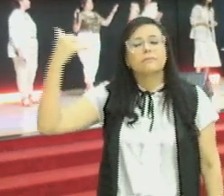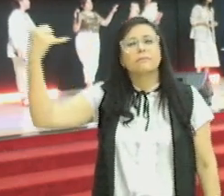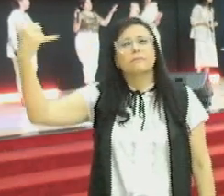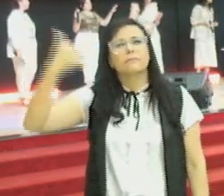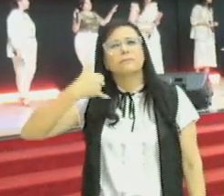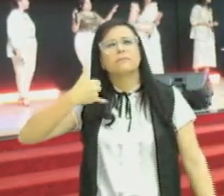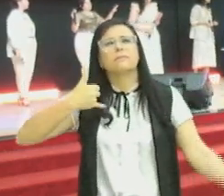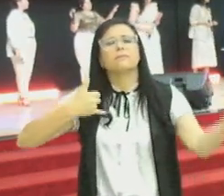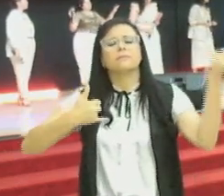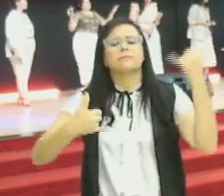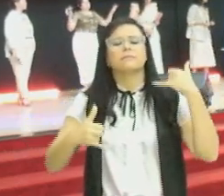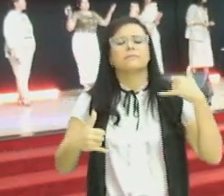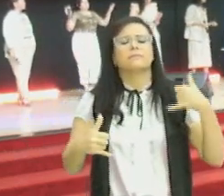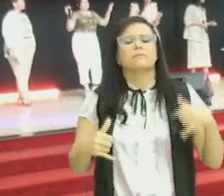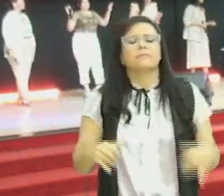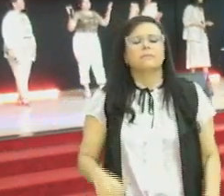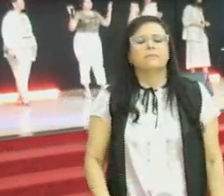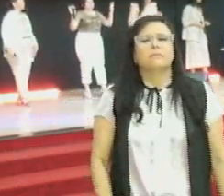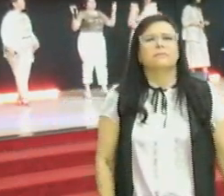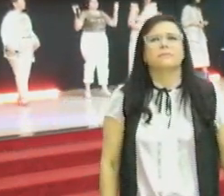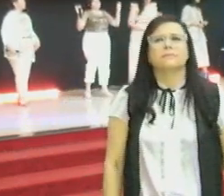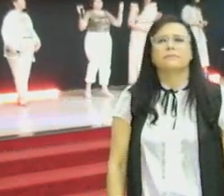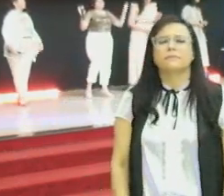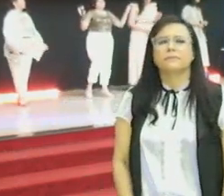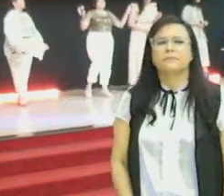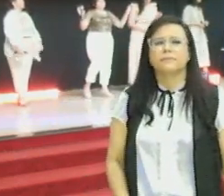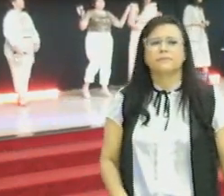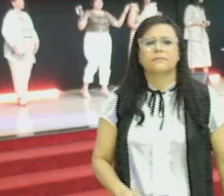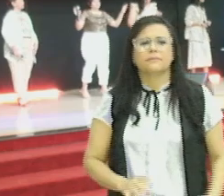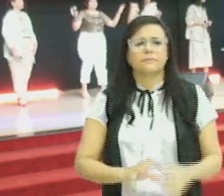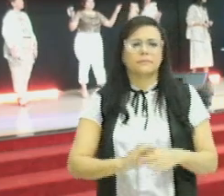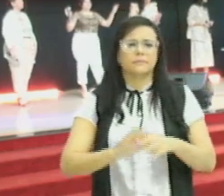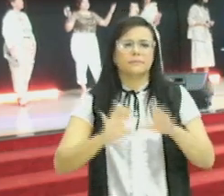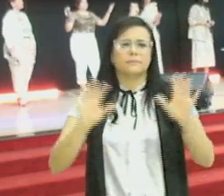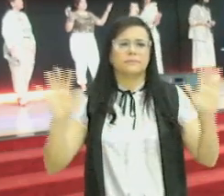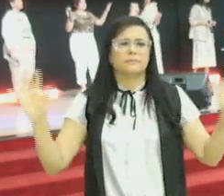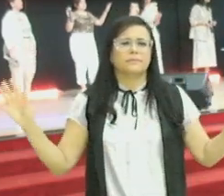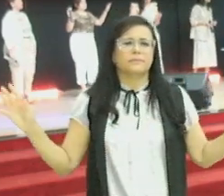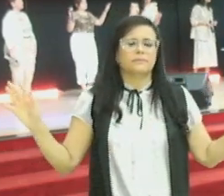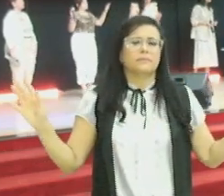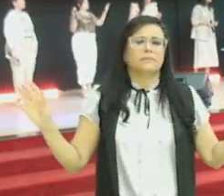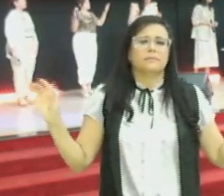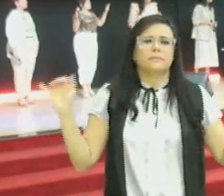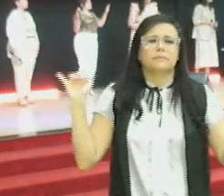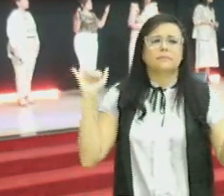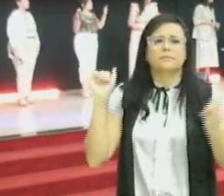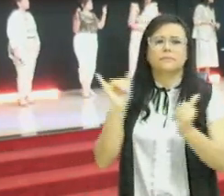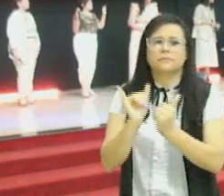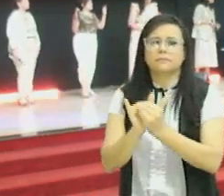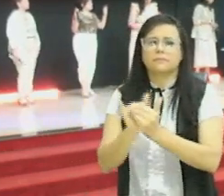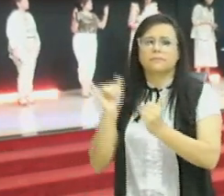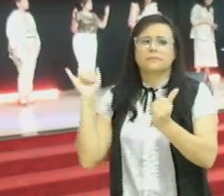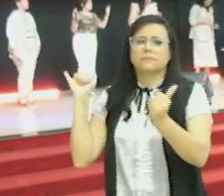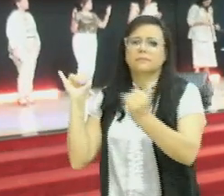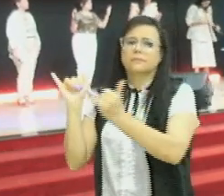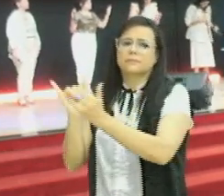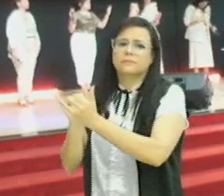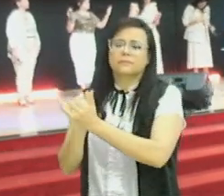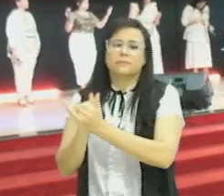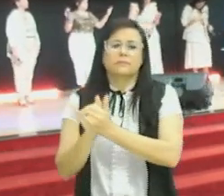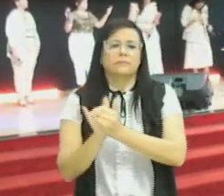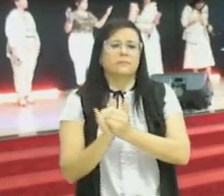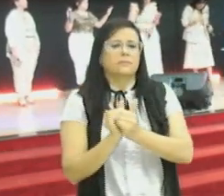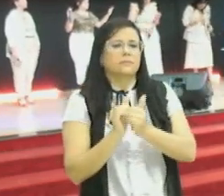perdão. Diga: eu perdoo em nome de Jesus. Diga: eu perdoo esta pessoa. Fale no teu